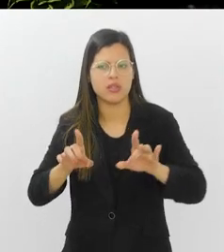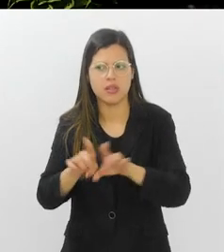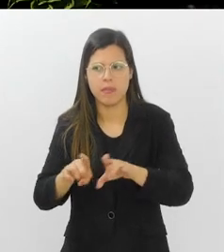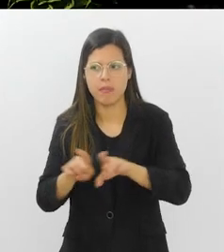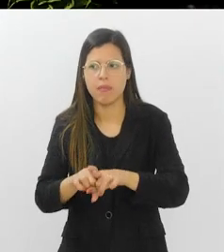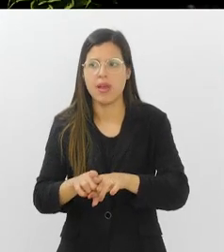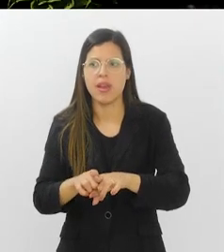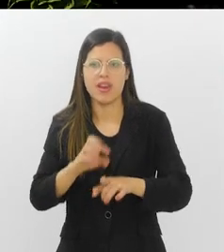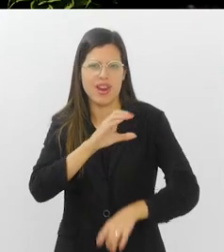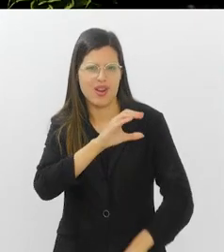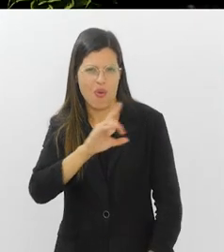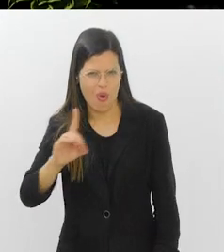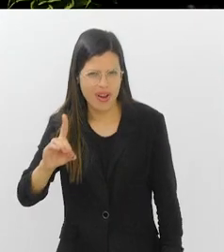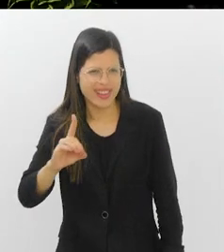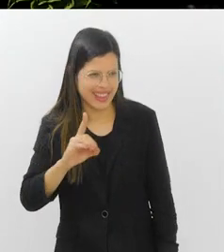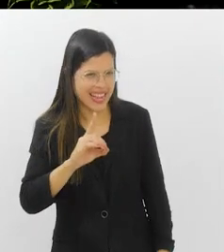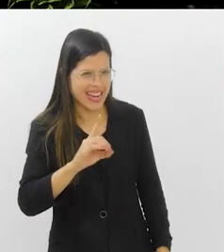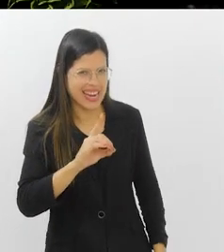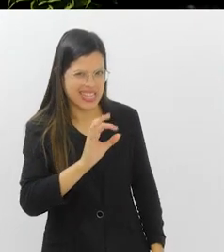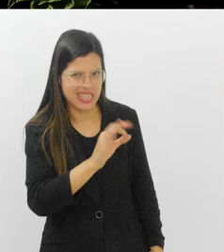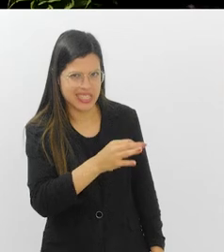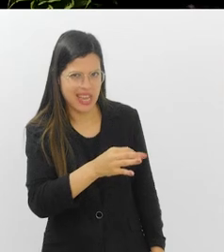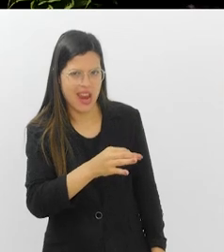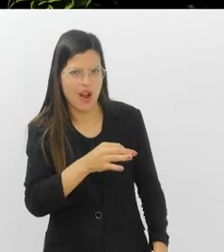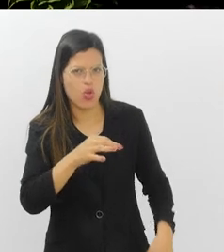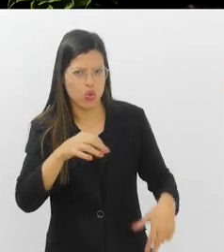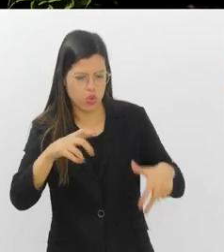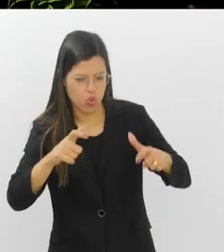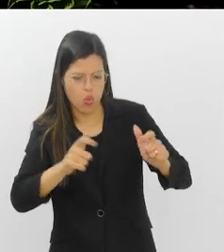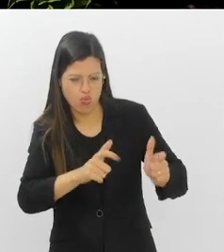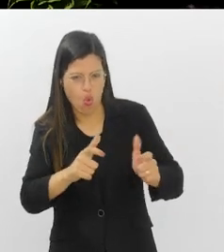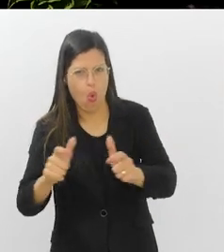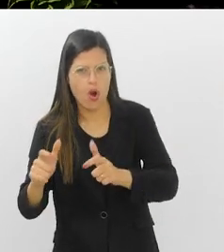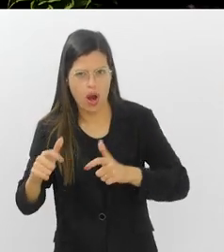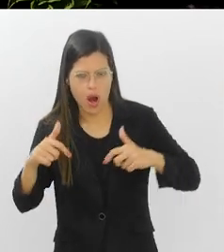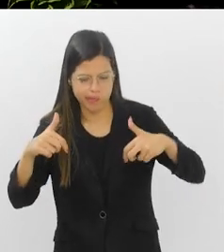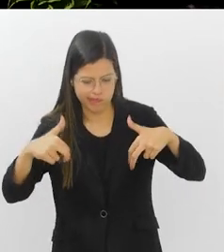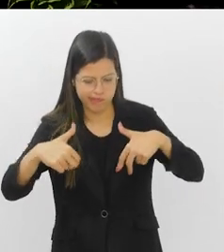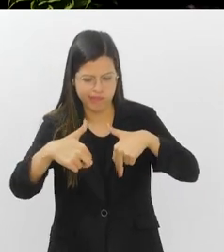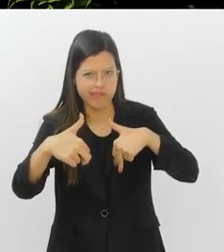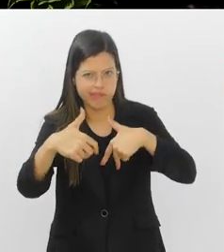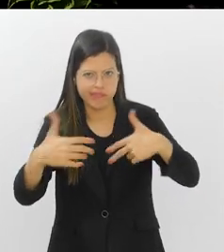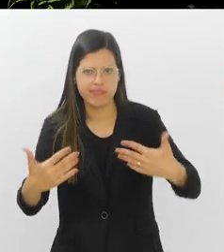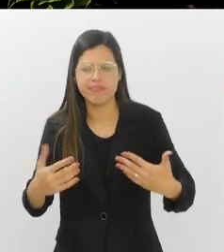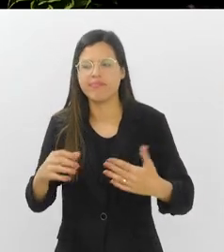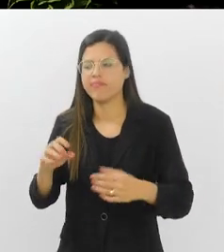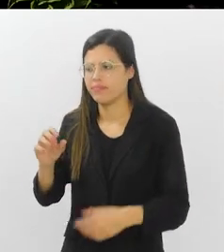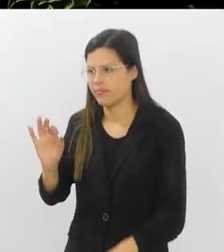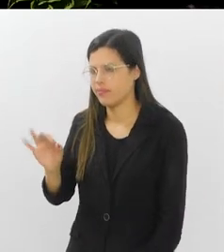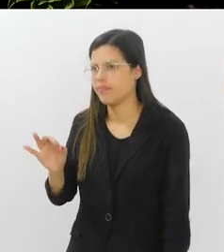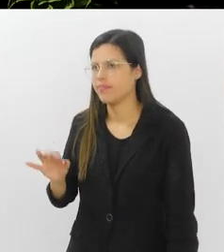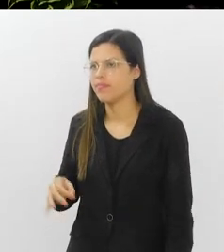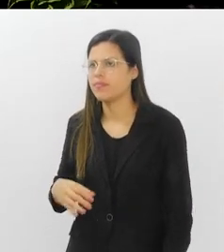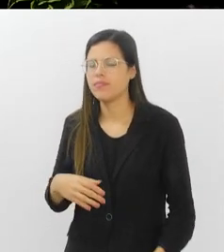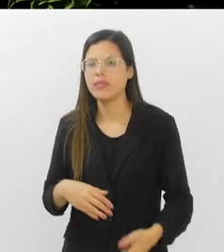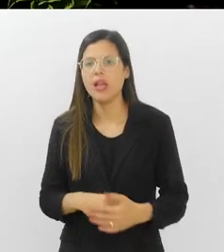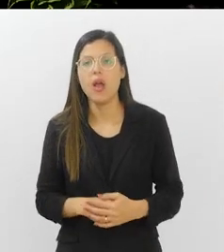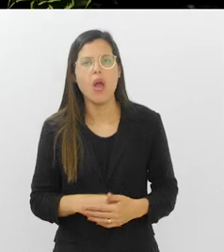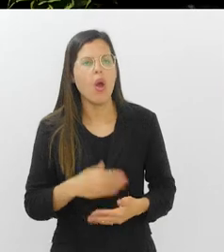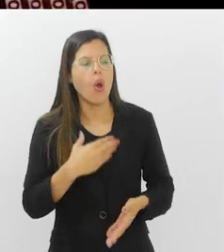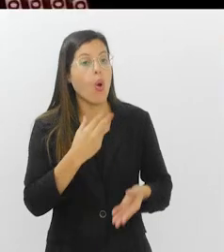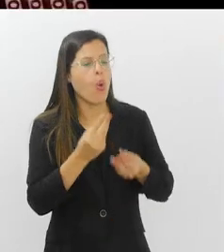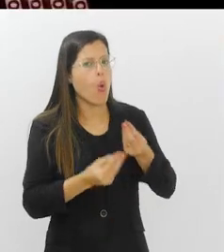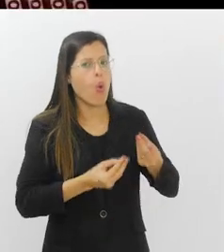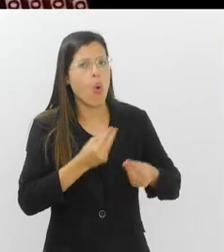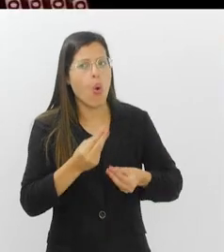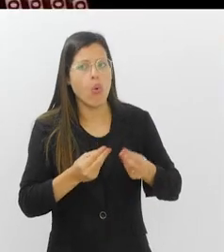marcação lá para outro lado também ele coordena um pouco também esse esse posicionamento dos jogadores em campo né exat exatamente e como é que o